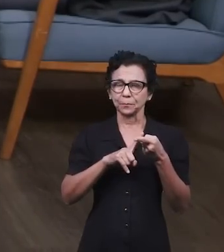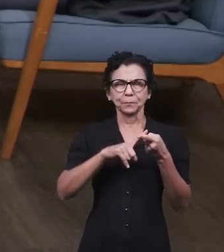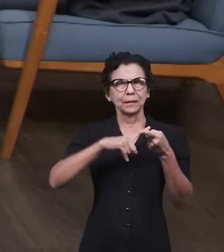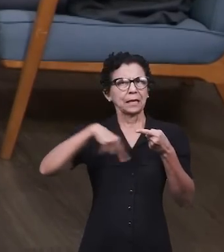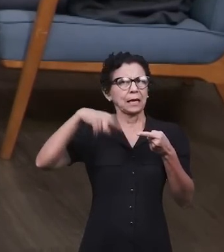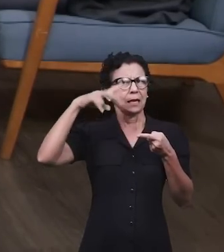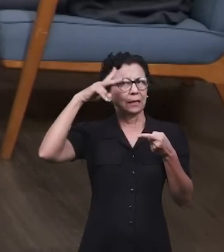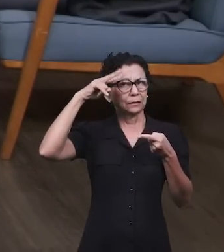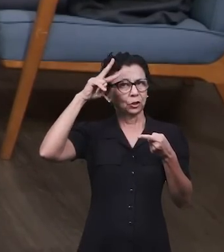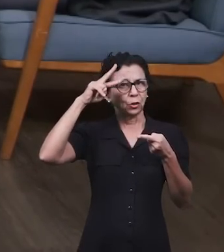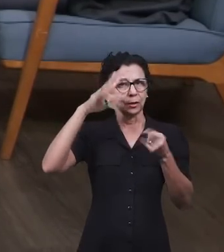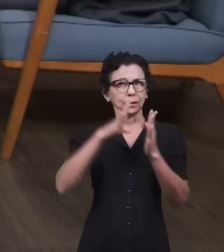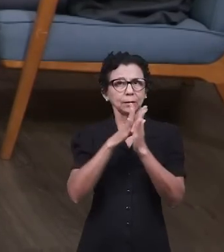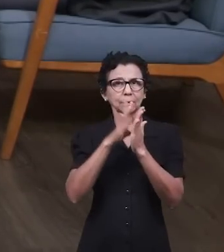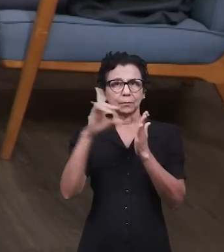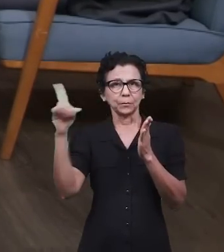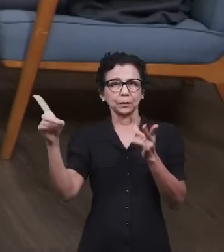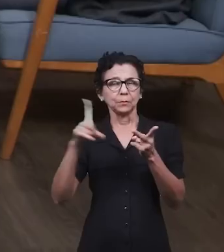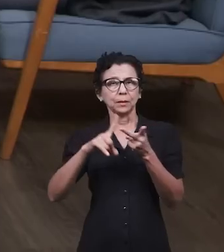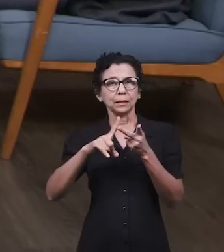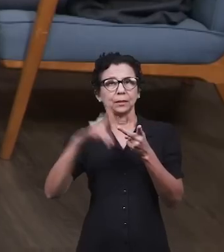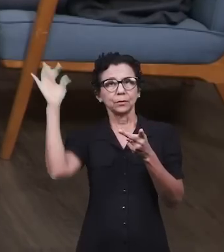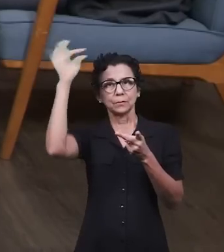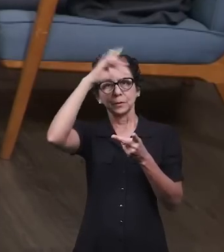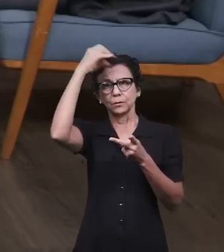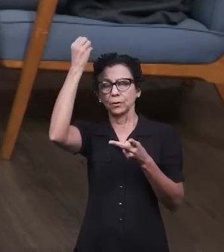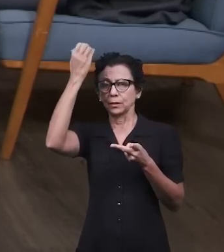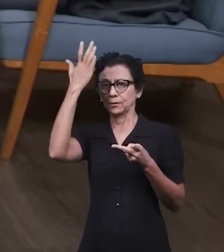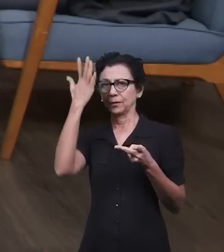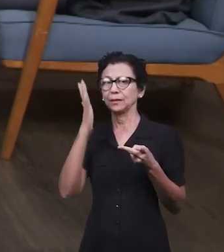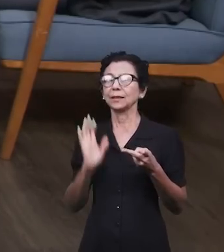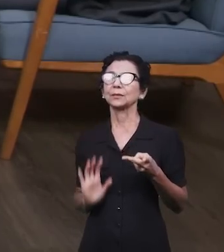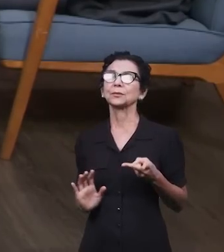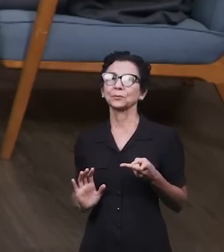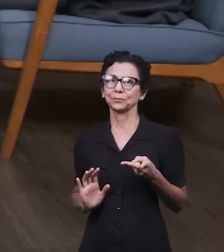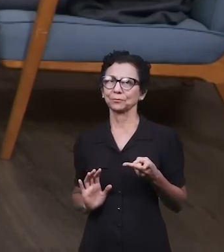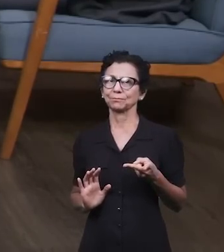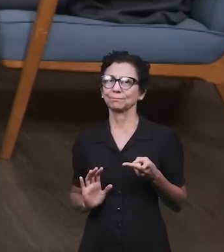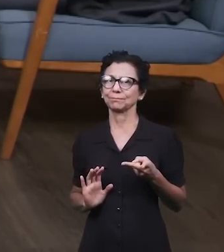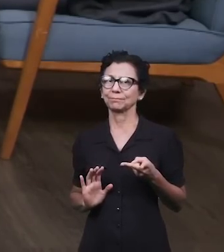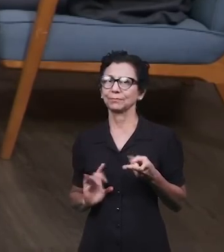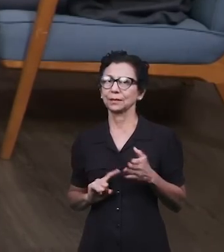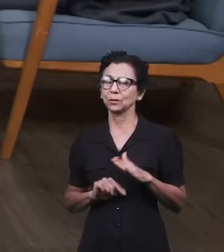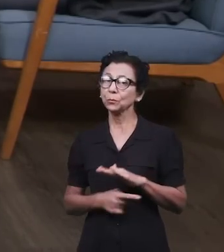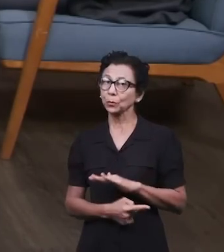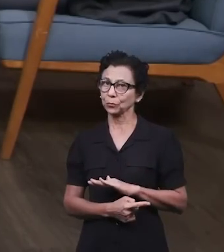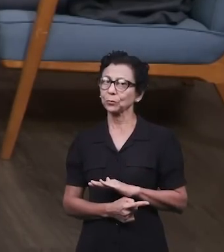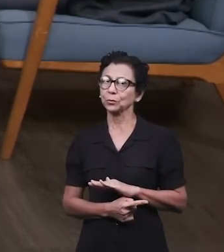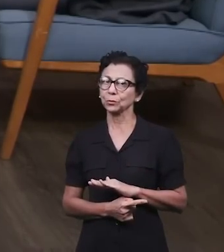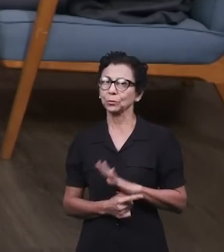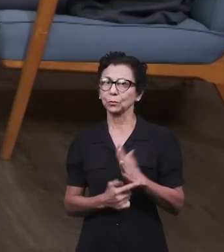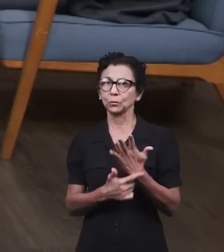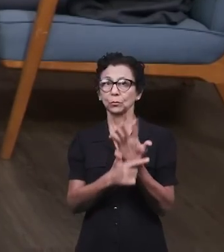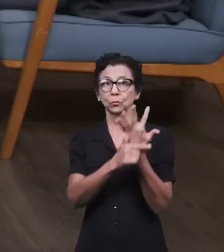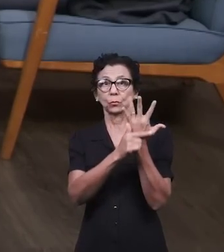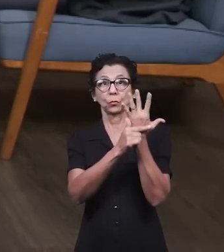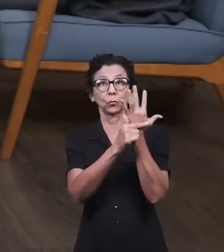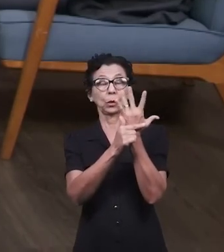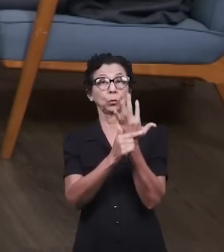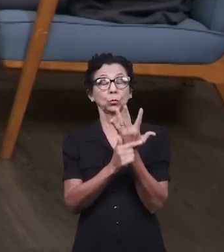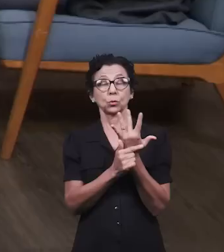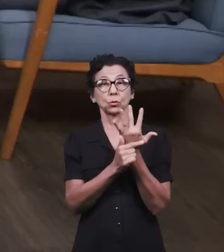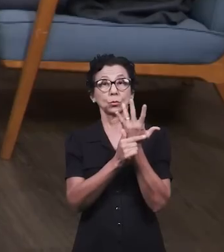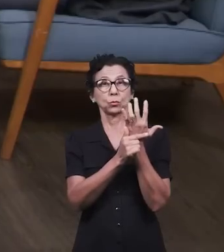da revelação. Da revelação, da operação do Espírito. E é uma Glória iluminação tão intensa dos 7 castiçais